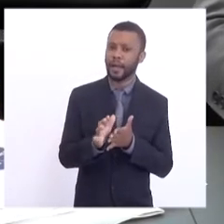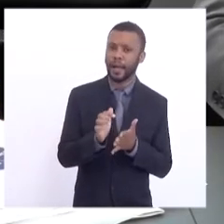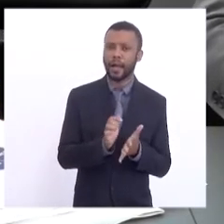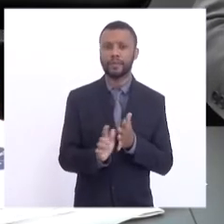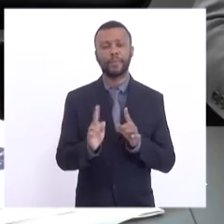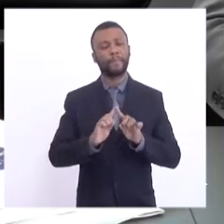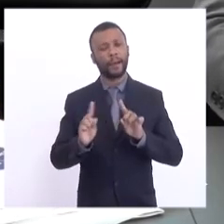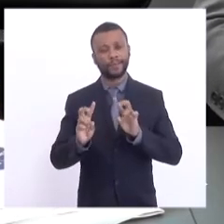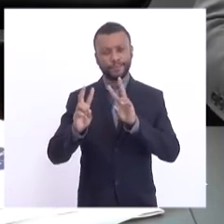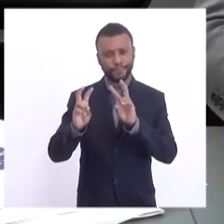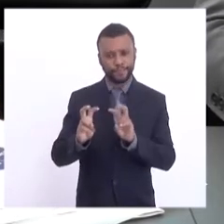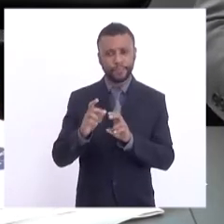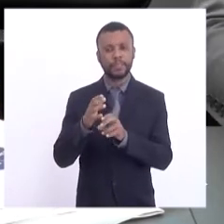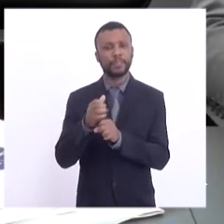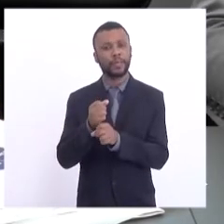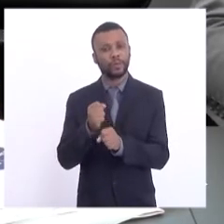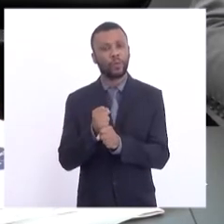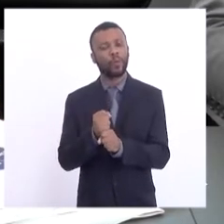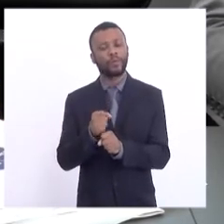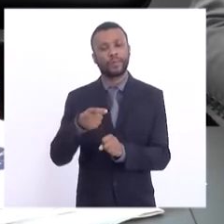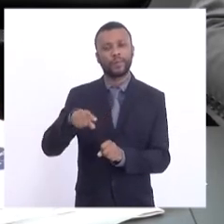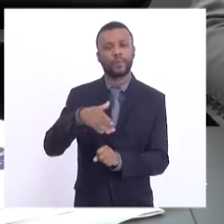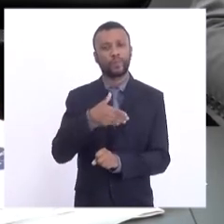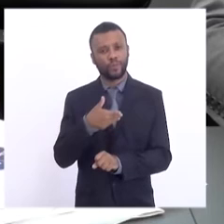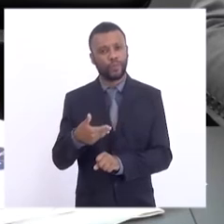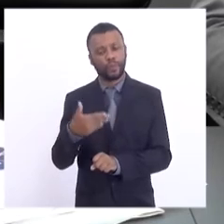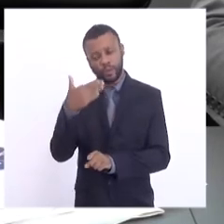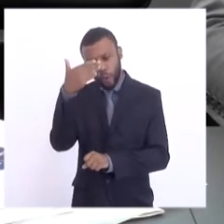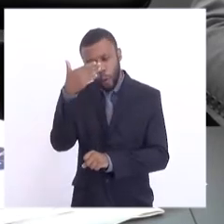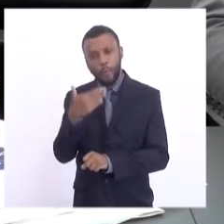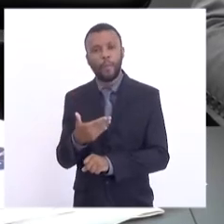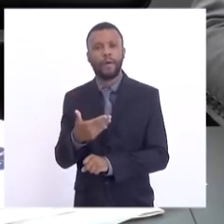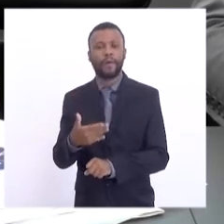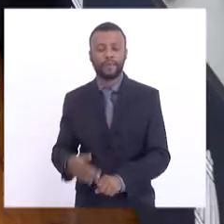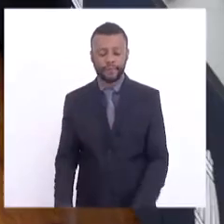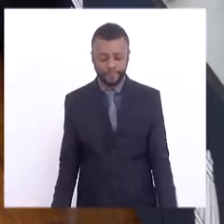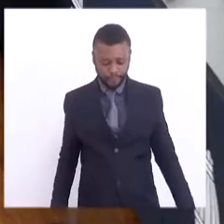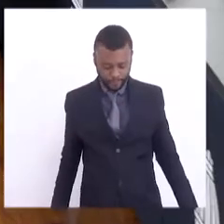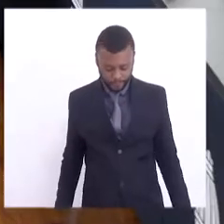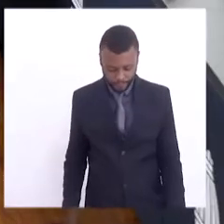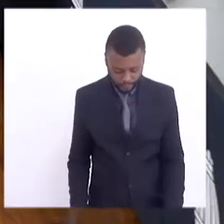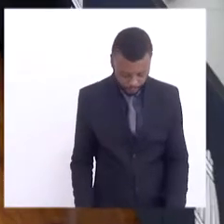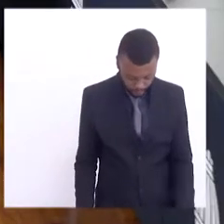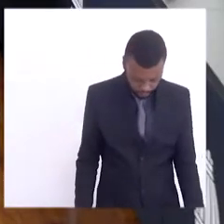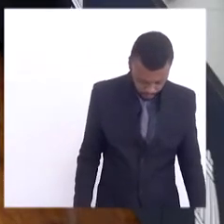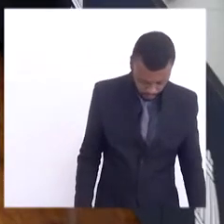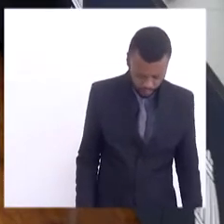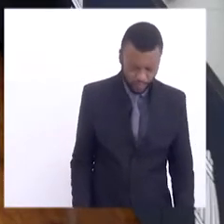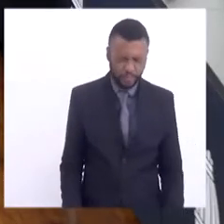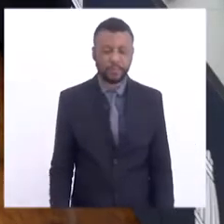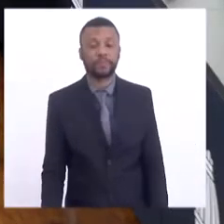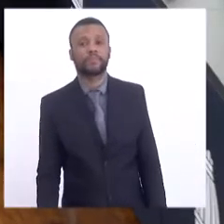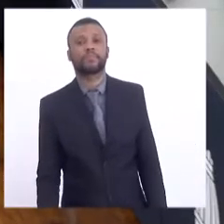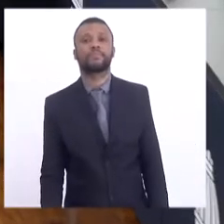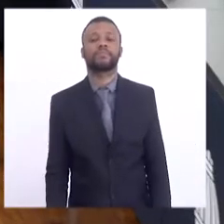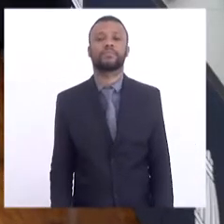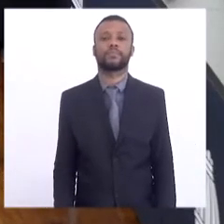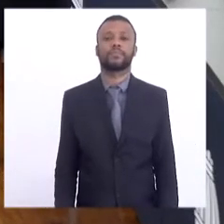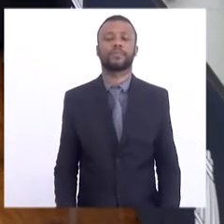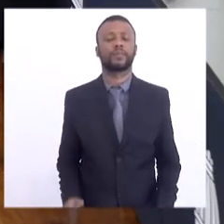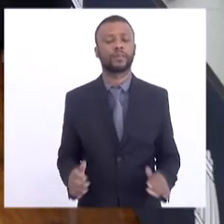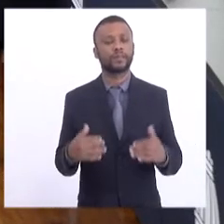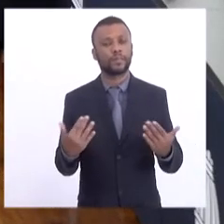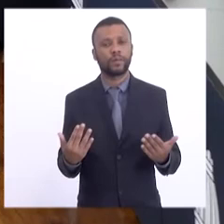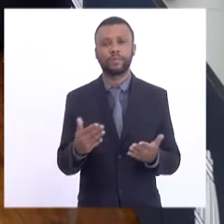nas contas do governo né é isso confere não há como o resultado E aí